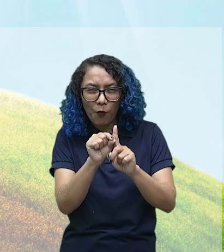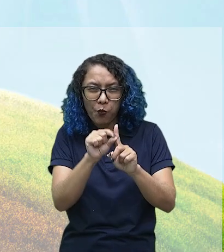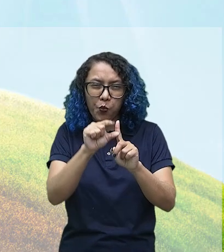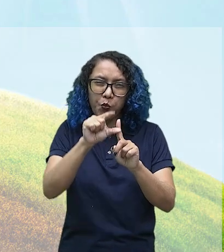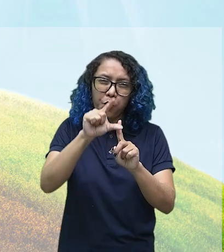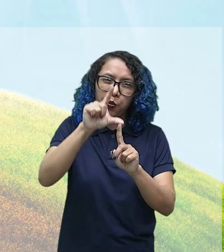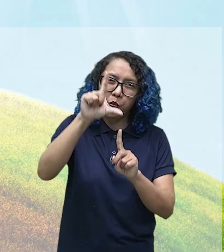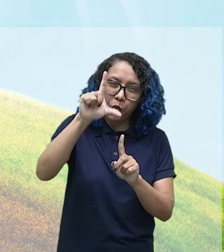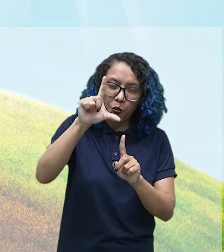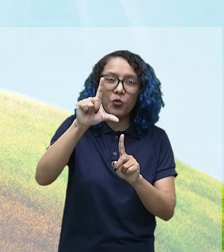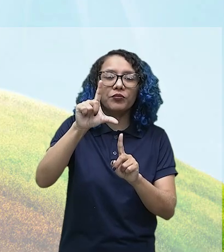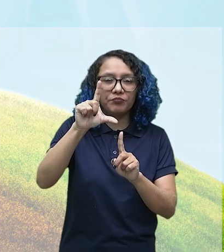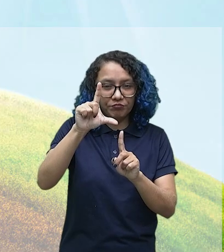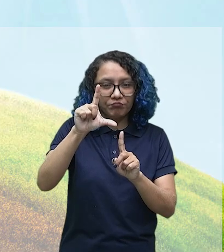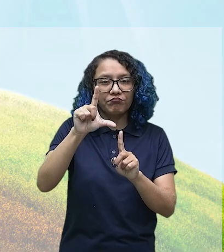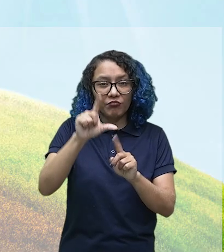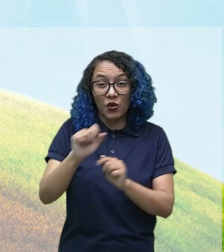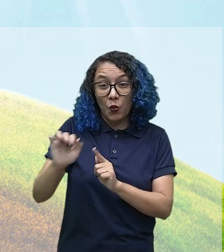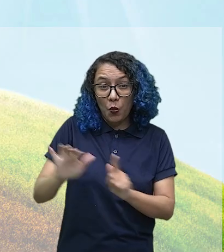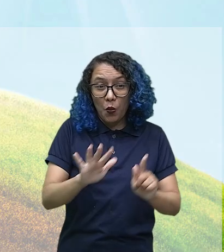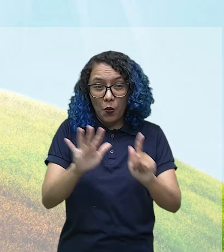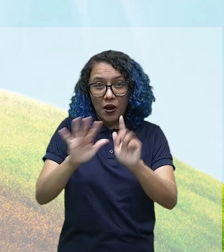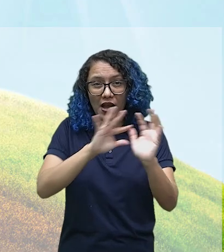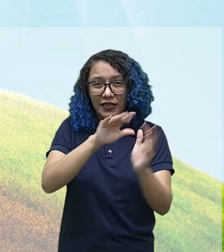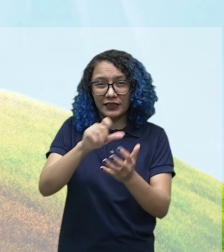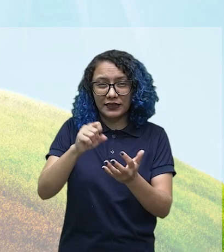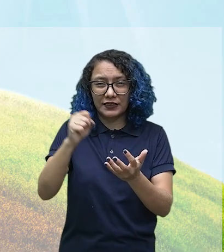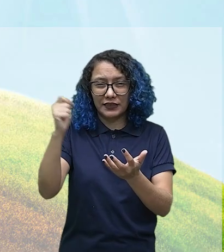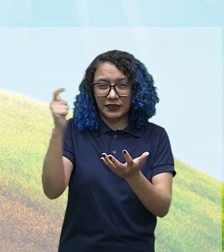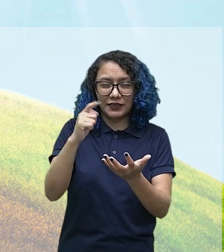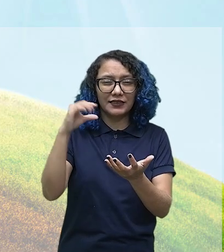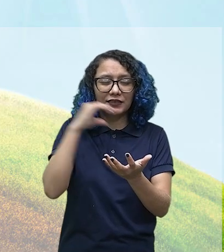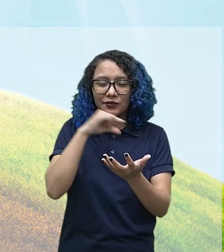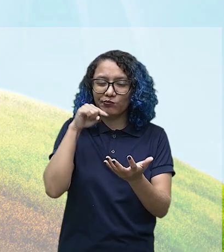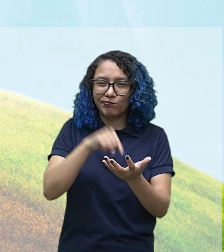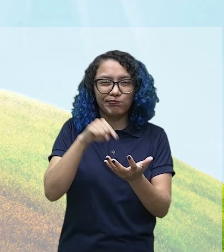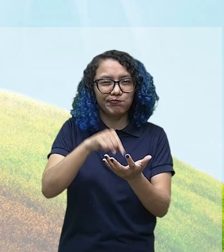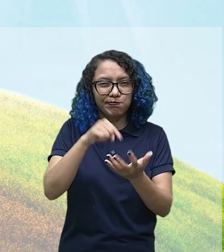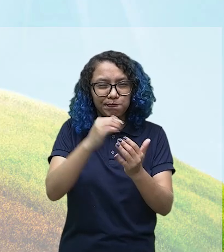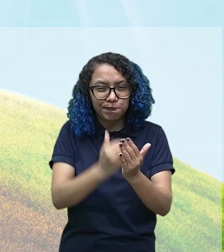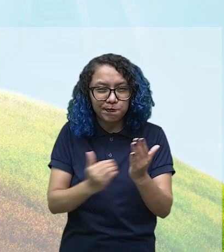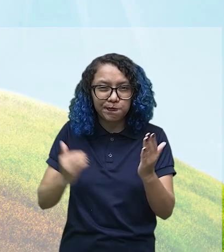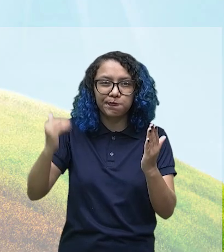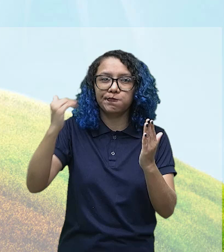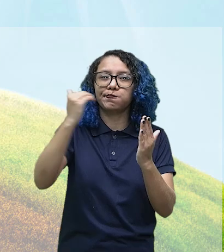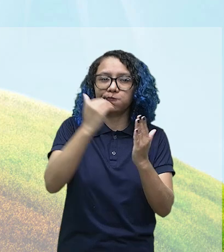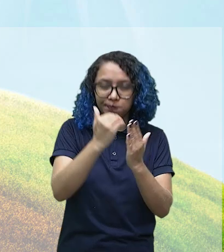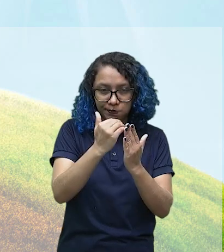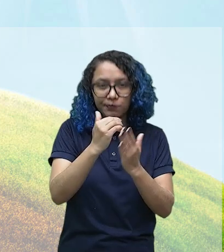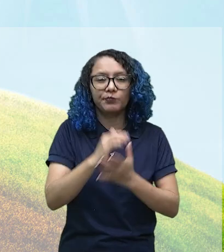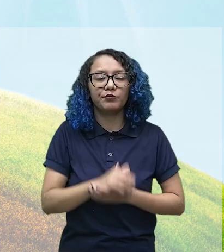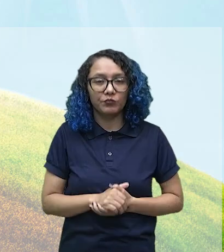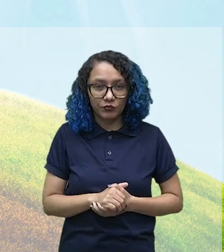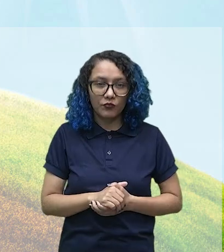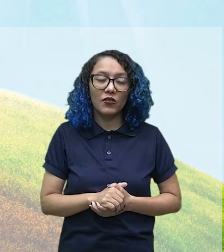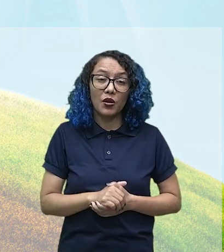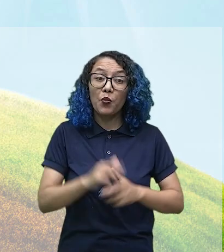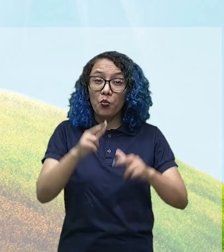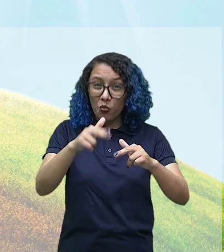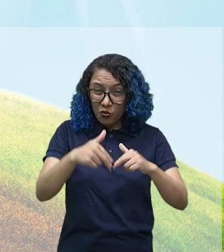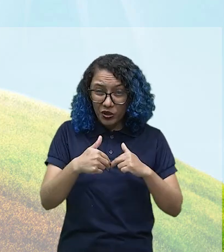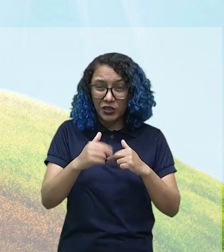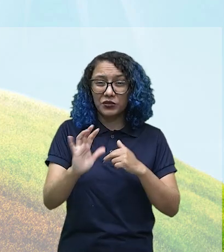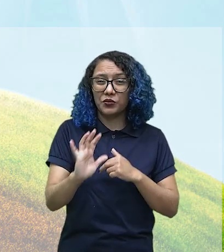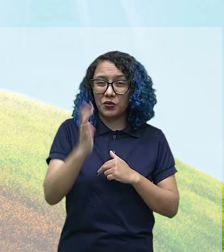com que elevem-se os gases de efeito estufa na atmosfera. Isso resulta em